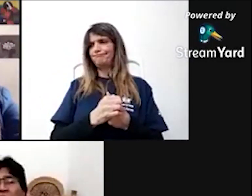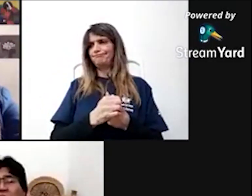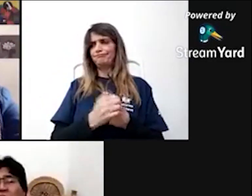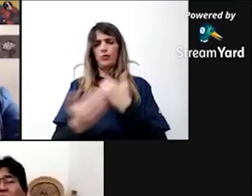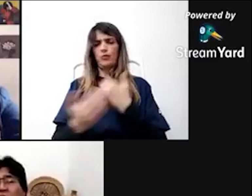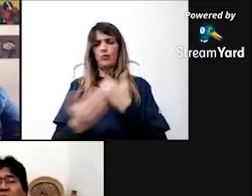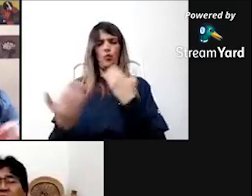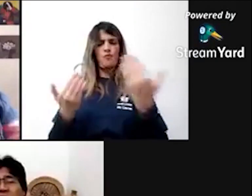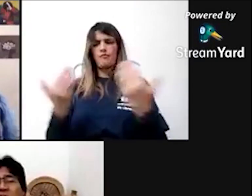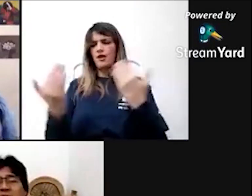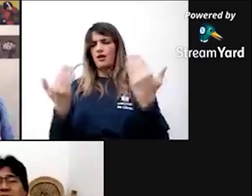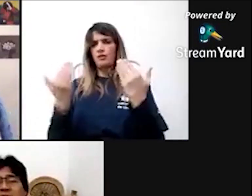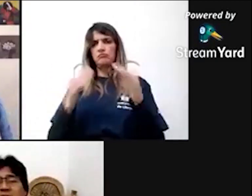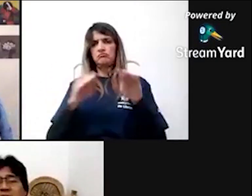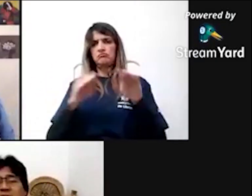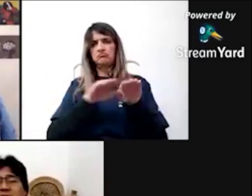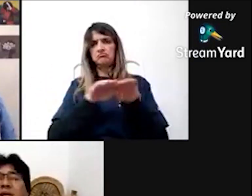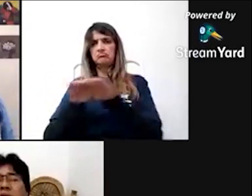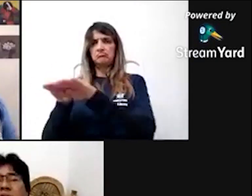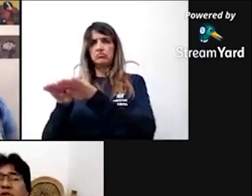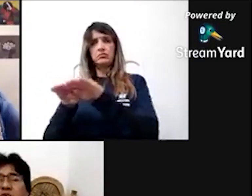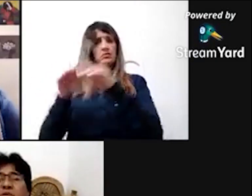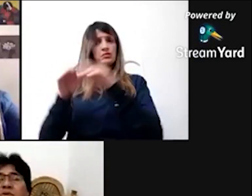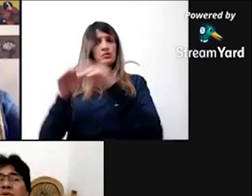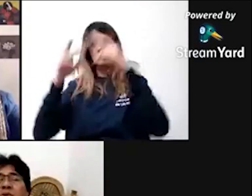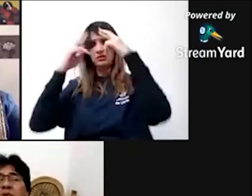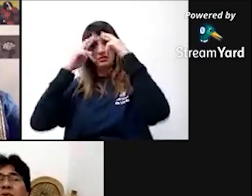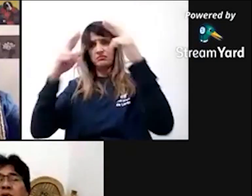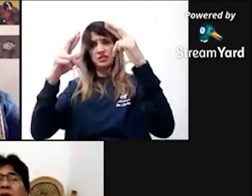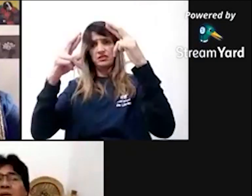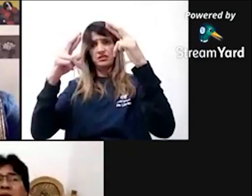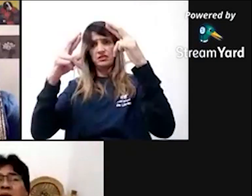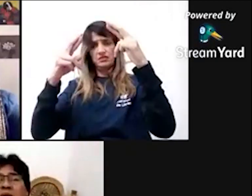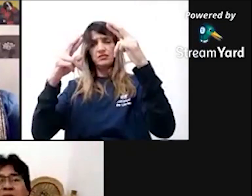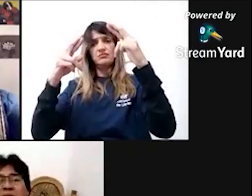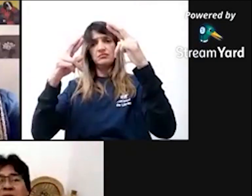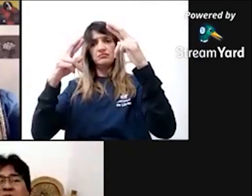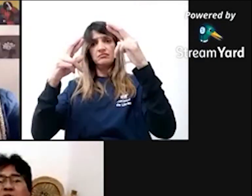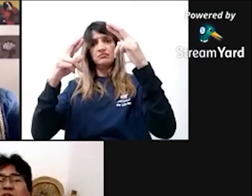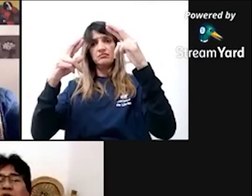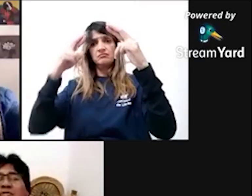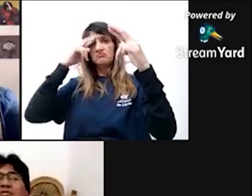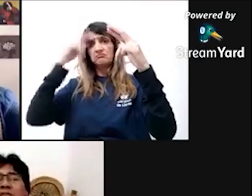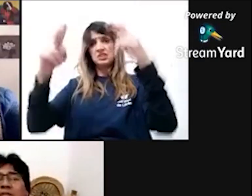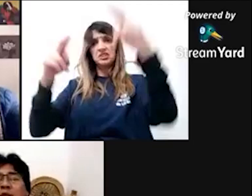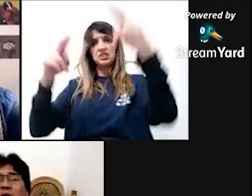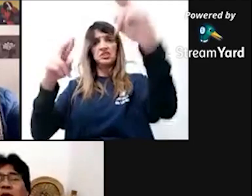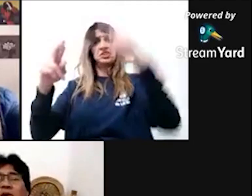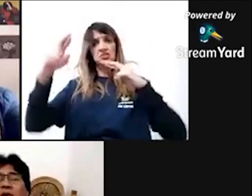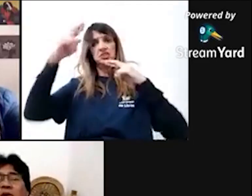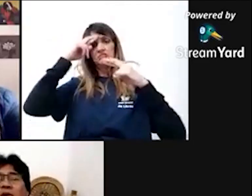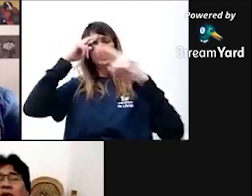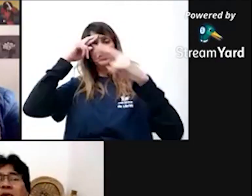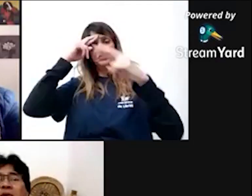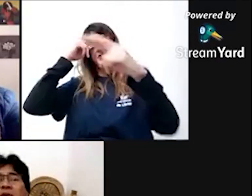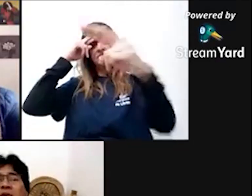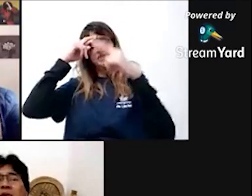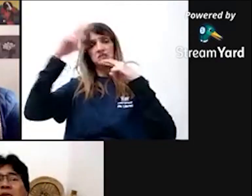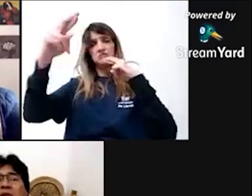no nível só, você começa a respeitar mais o outro. E aí a gente pode ter uma convivência melhor.